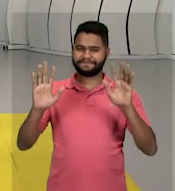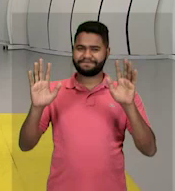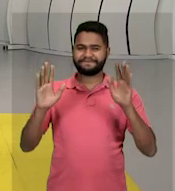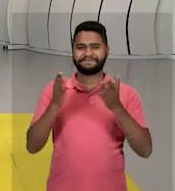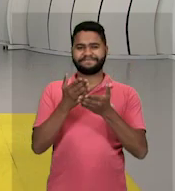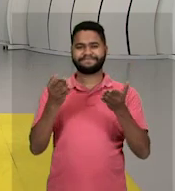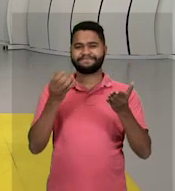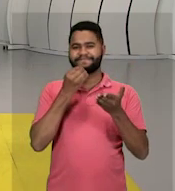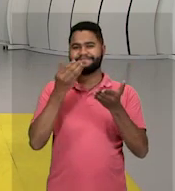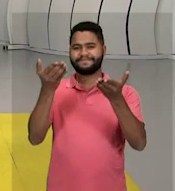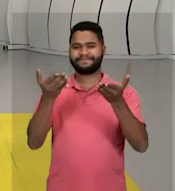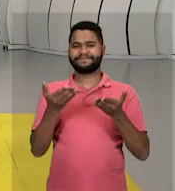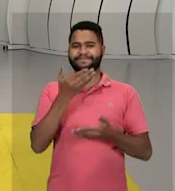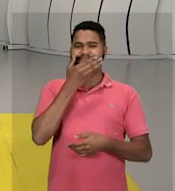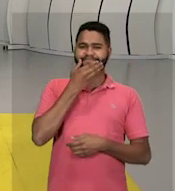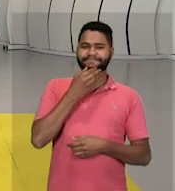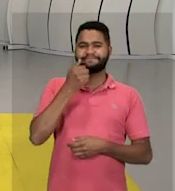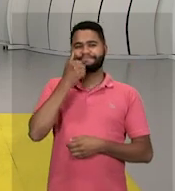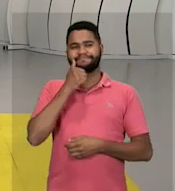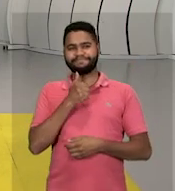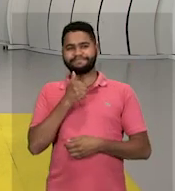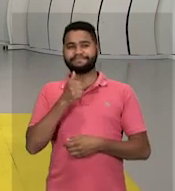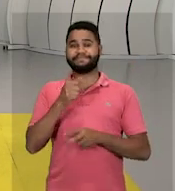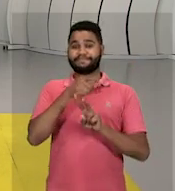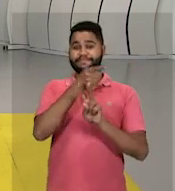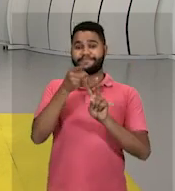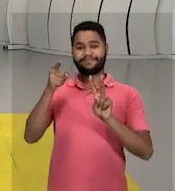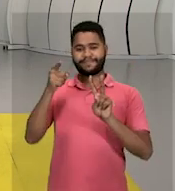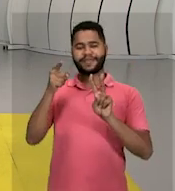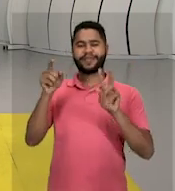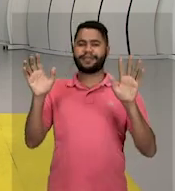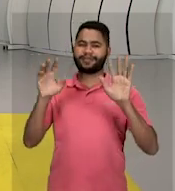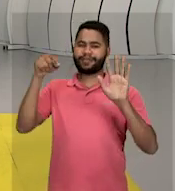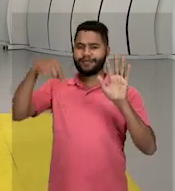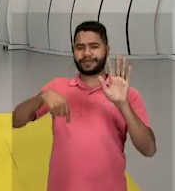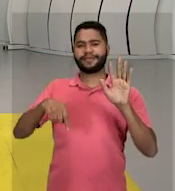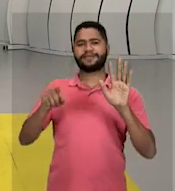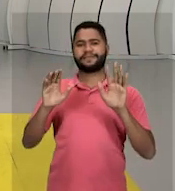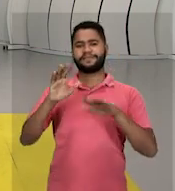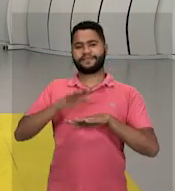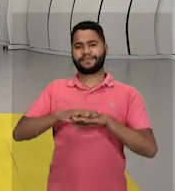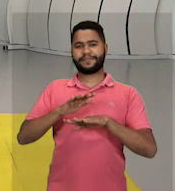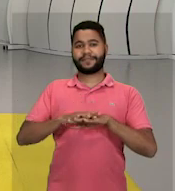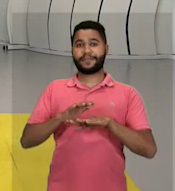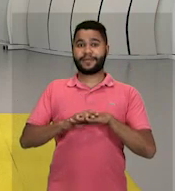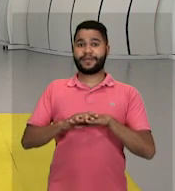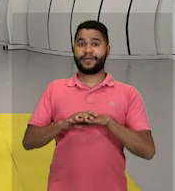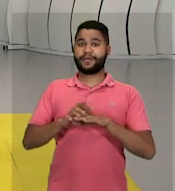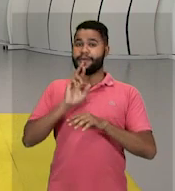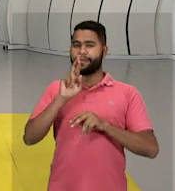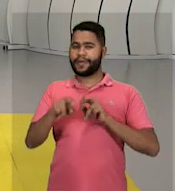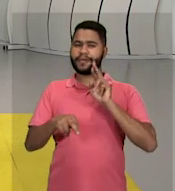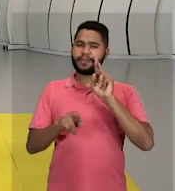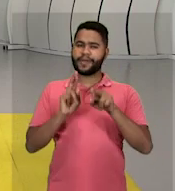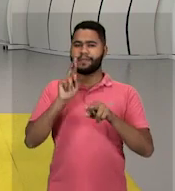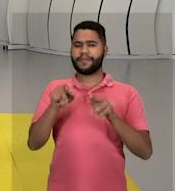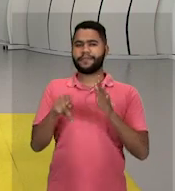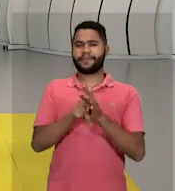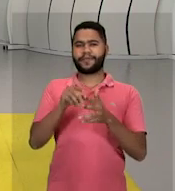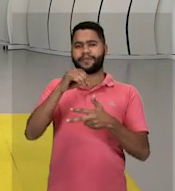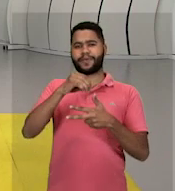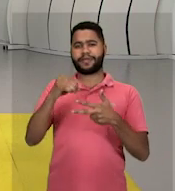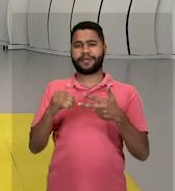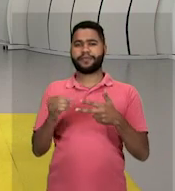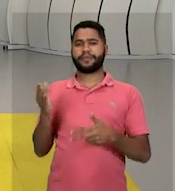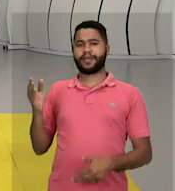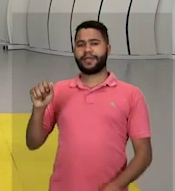Olá, seja bem-vinda, seja bem-vindo. Pi é a nossa saudação matemática. Vamos à resolução de mais questões do Enem. Eu